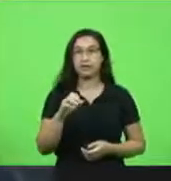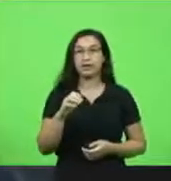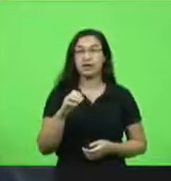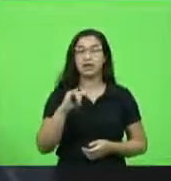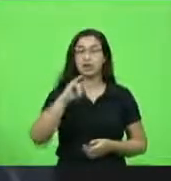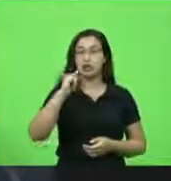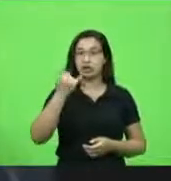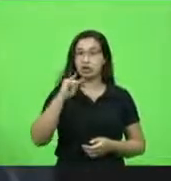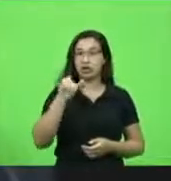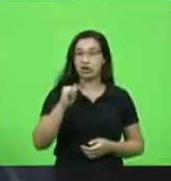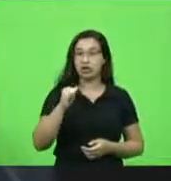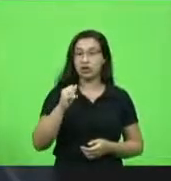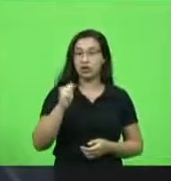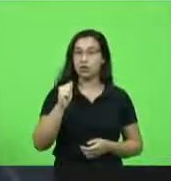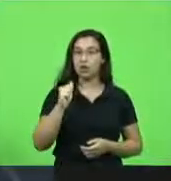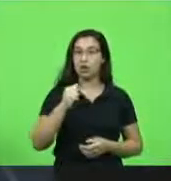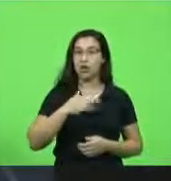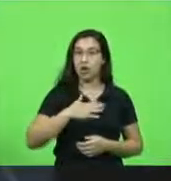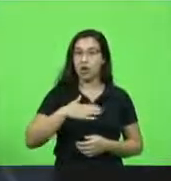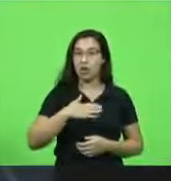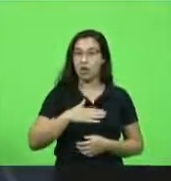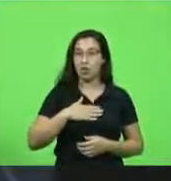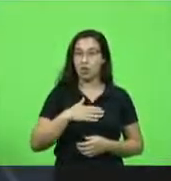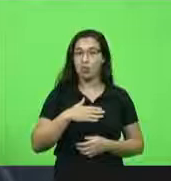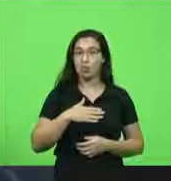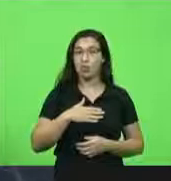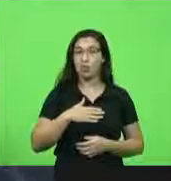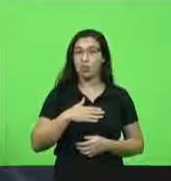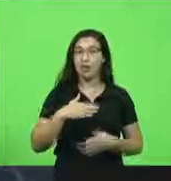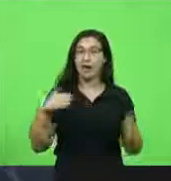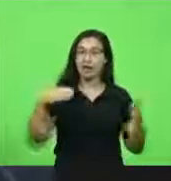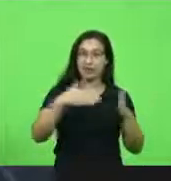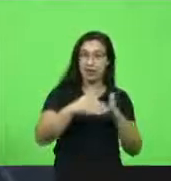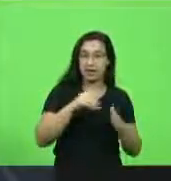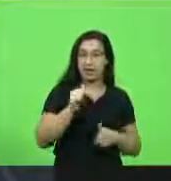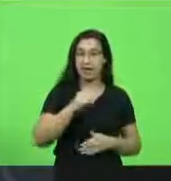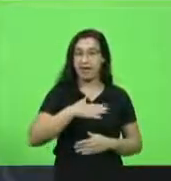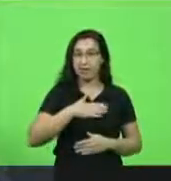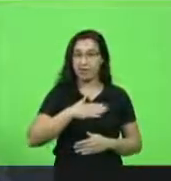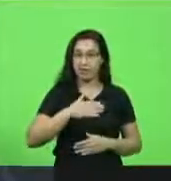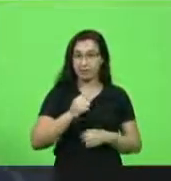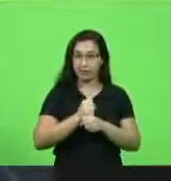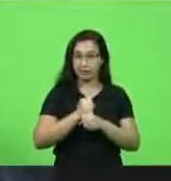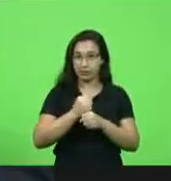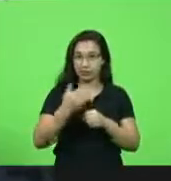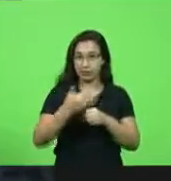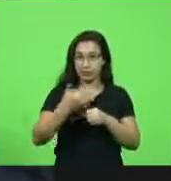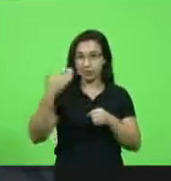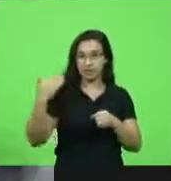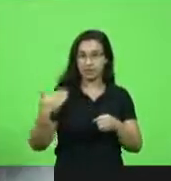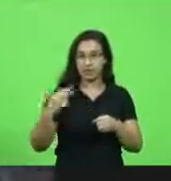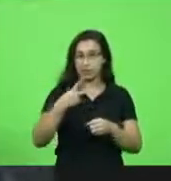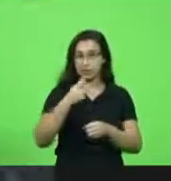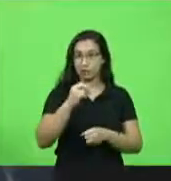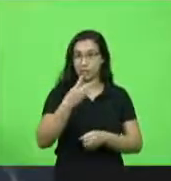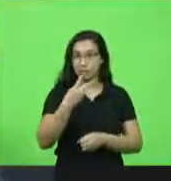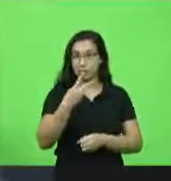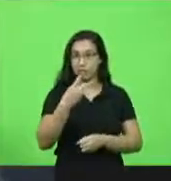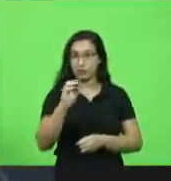agosto do ano passado, de janeiro a agosto do ano passado, melhor dizendo, foram